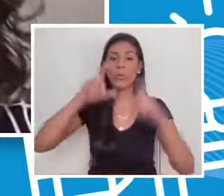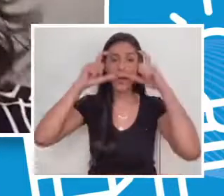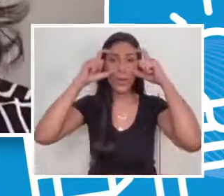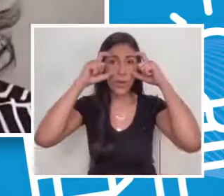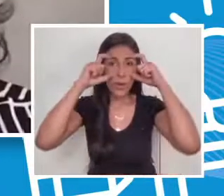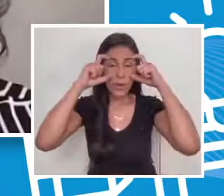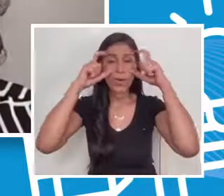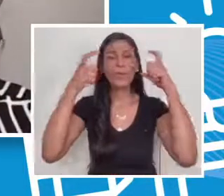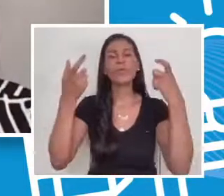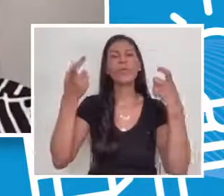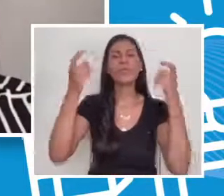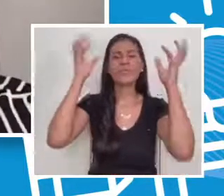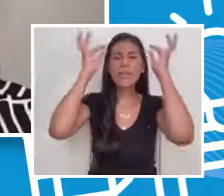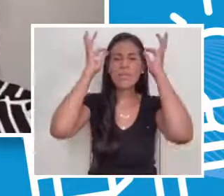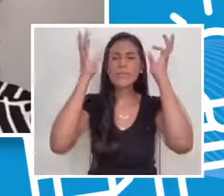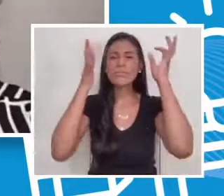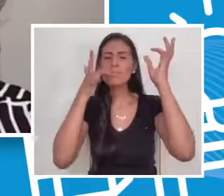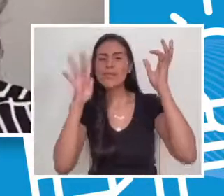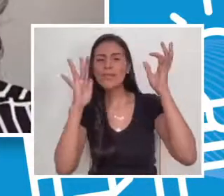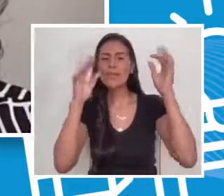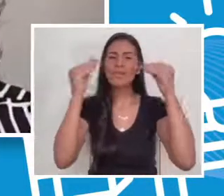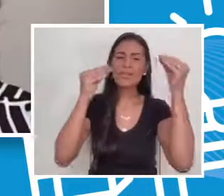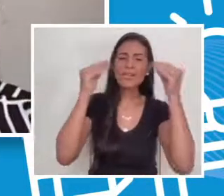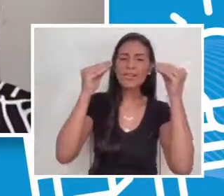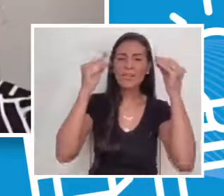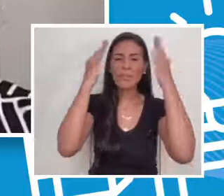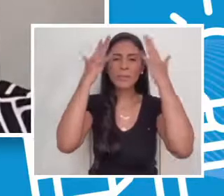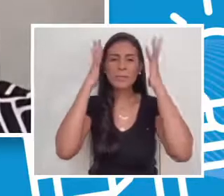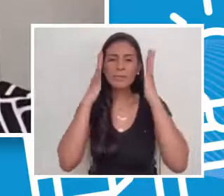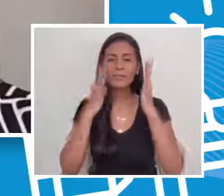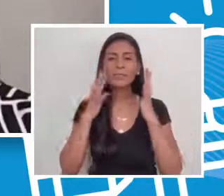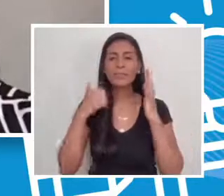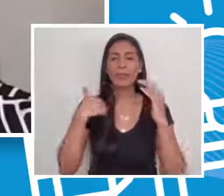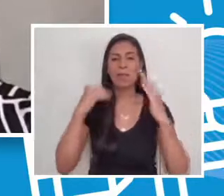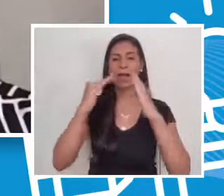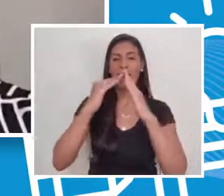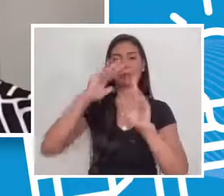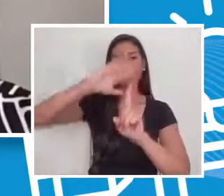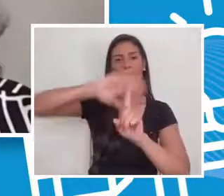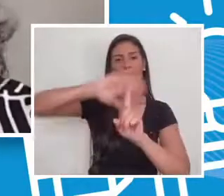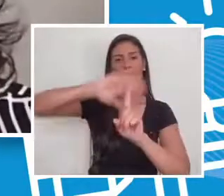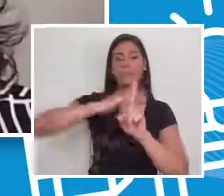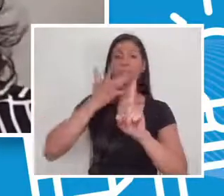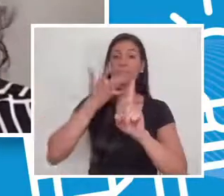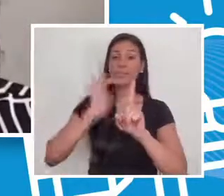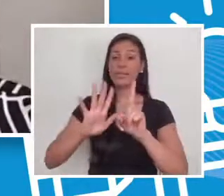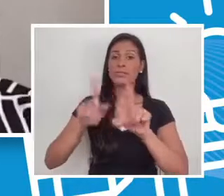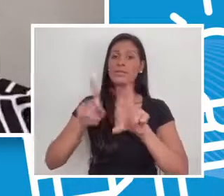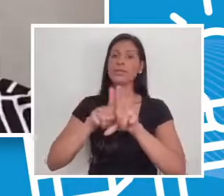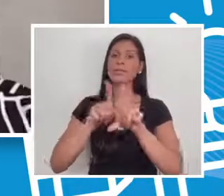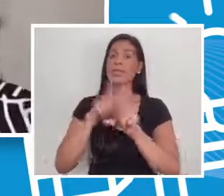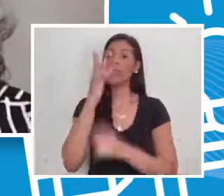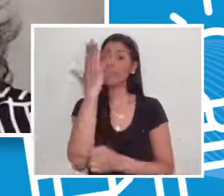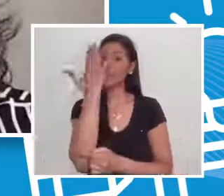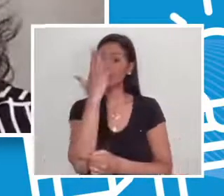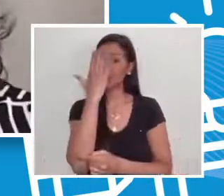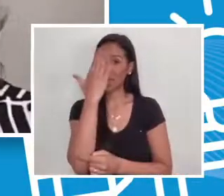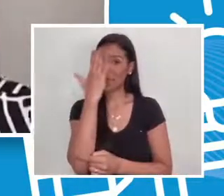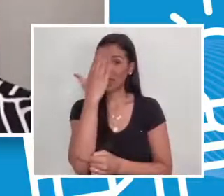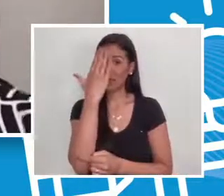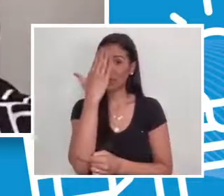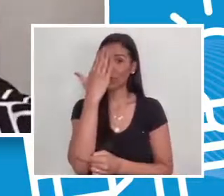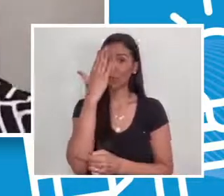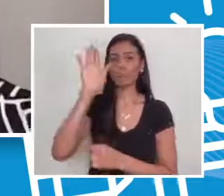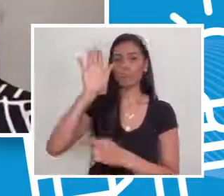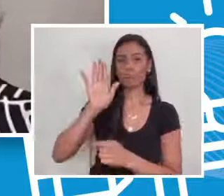castanho, grisalho, estou aqui na minha casa, tem uma parede branca e um espelho que mostra a minha estante, da qual eu tenho